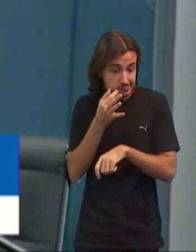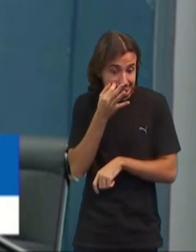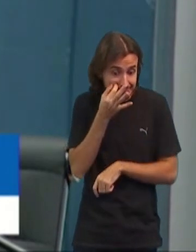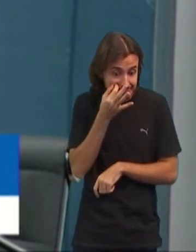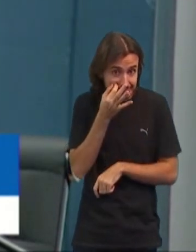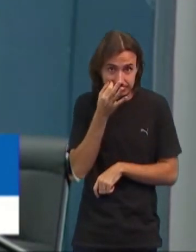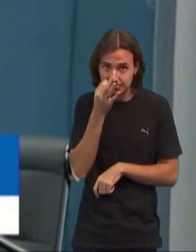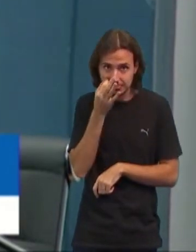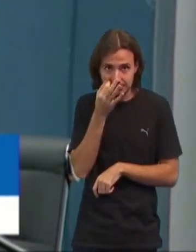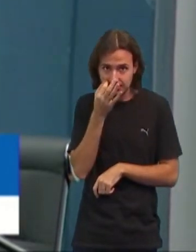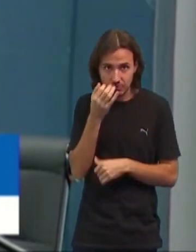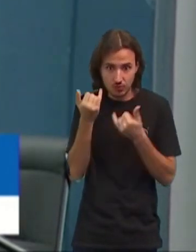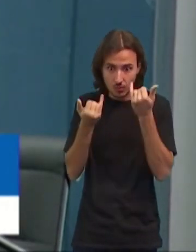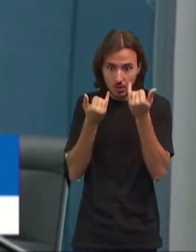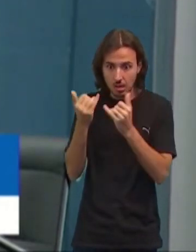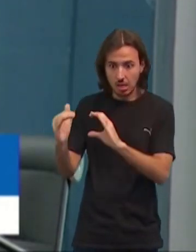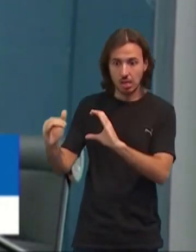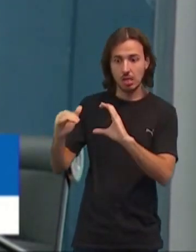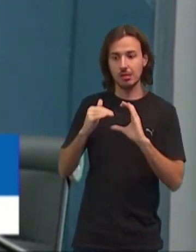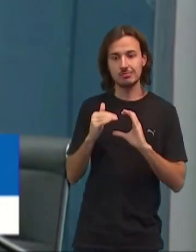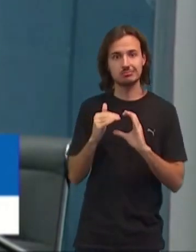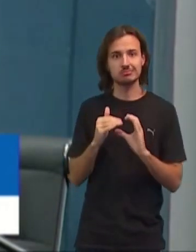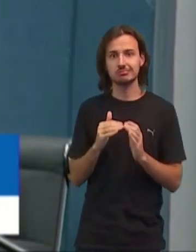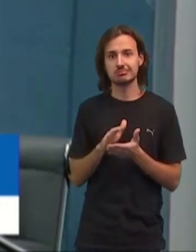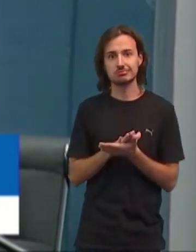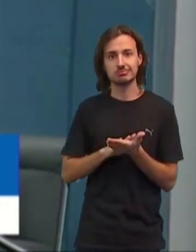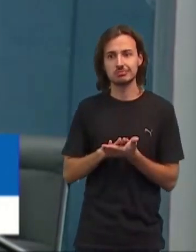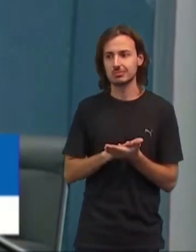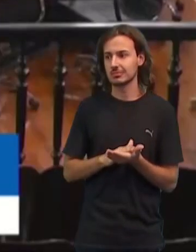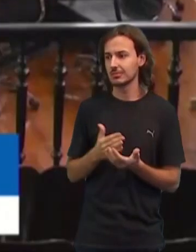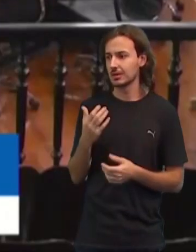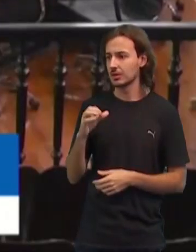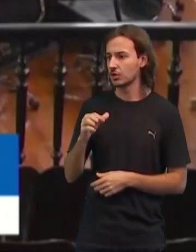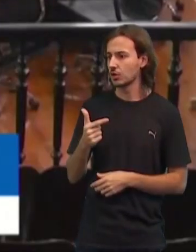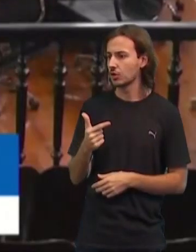não veio. Nós estávamos em 92. Quanto estava no ano passado?